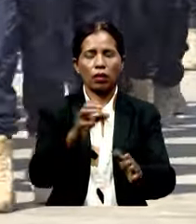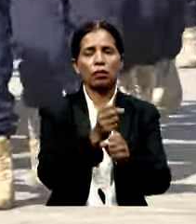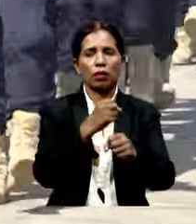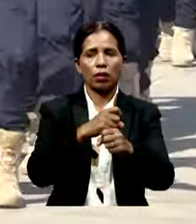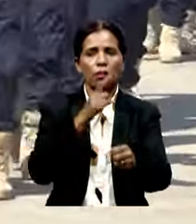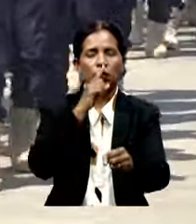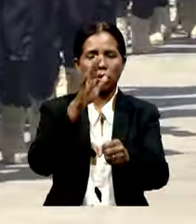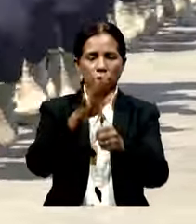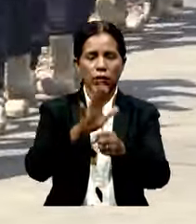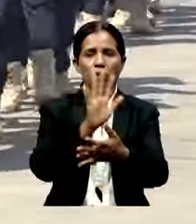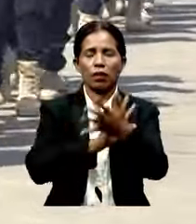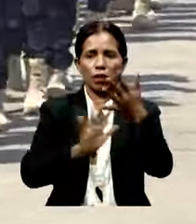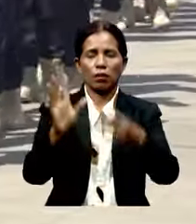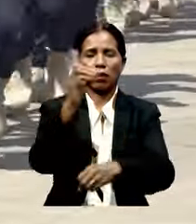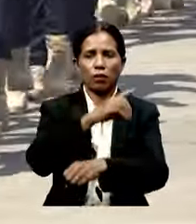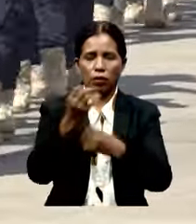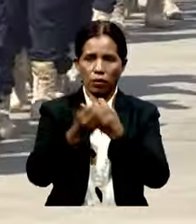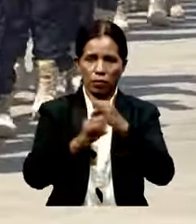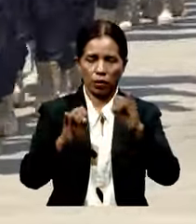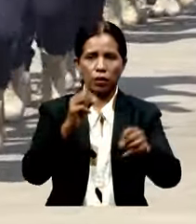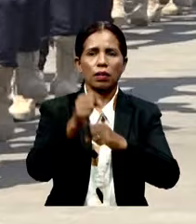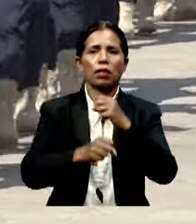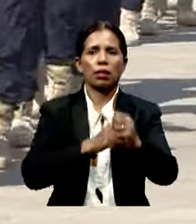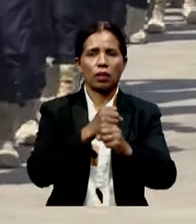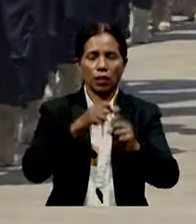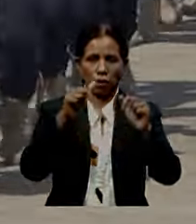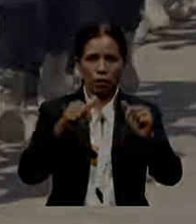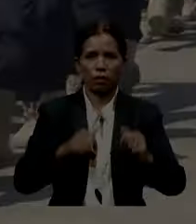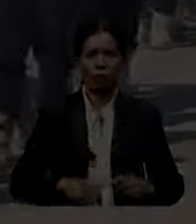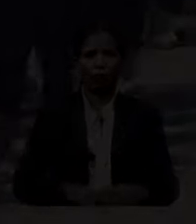halo juramento iha komemorasaun lorong proklamasaun independensia tinang ne. Ekipa cobertura, ZMN.